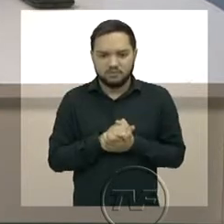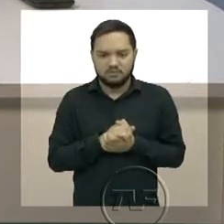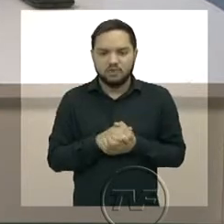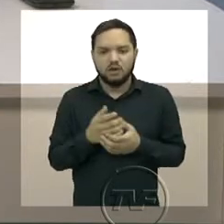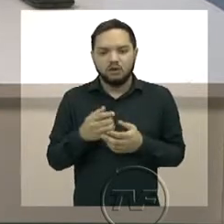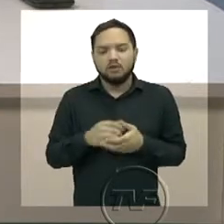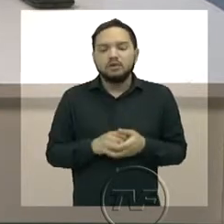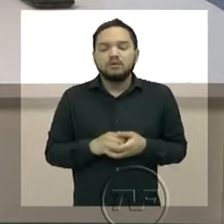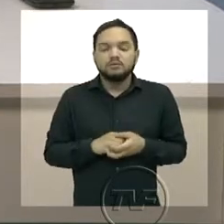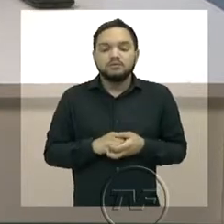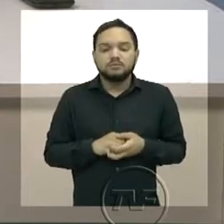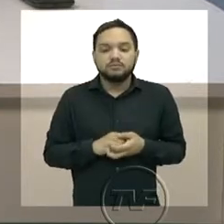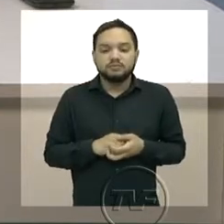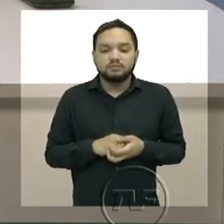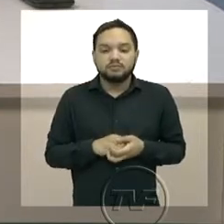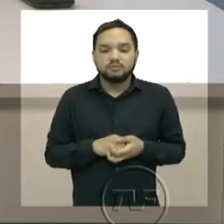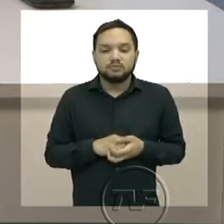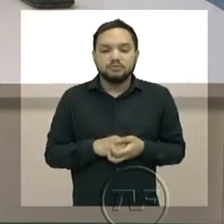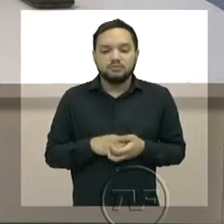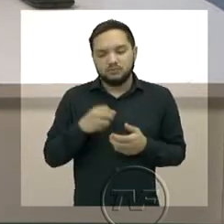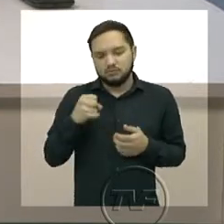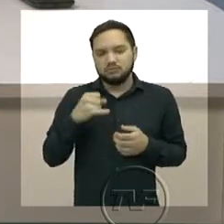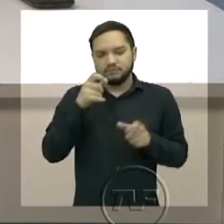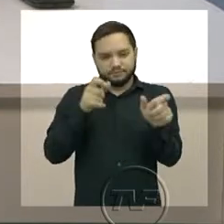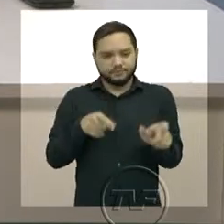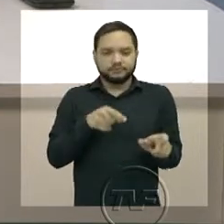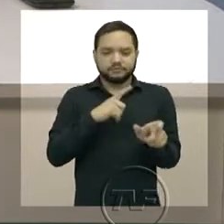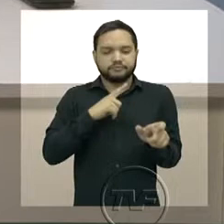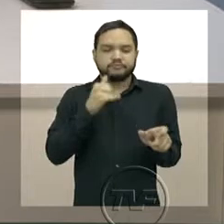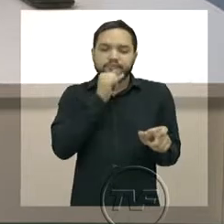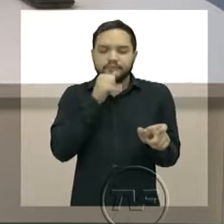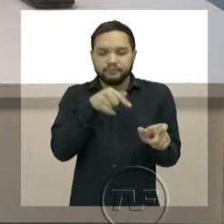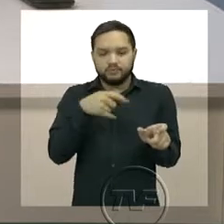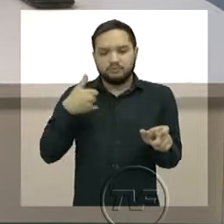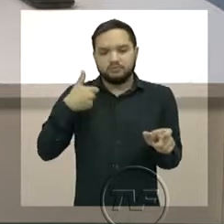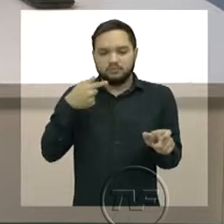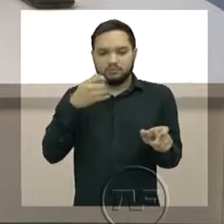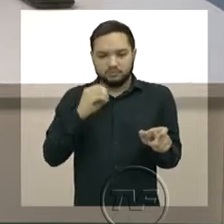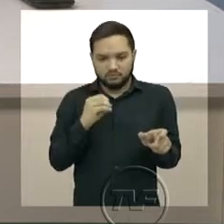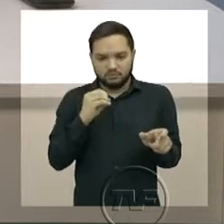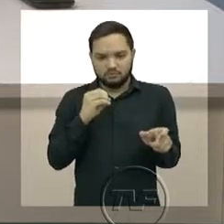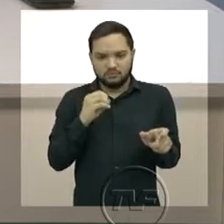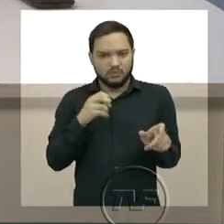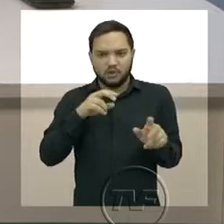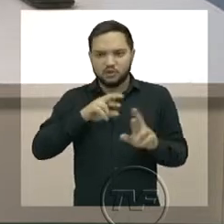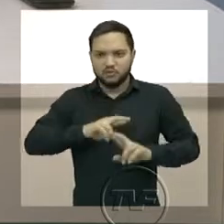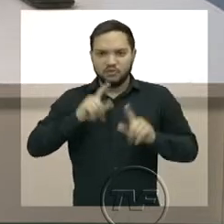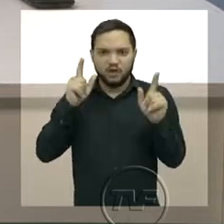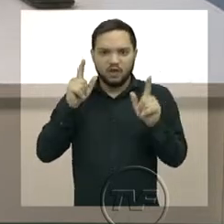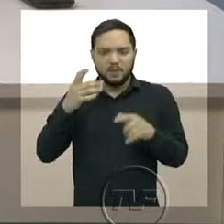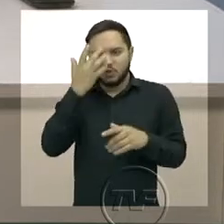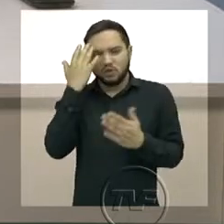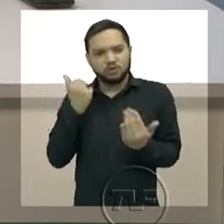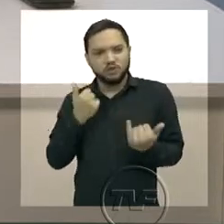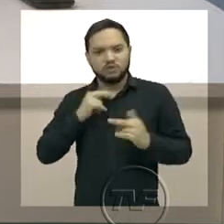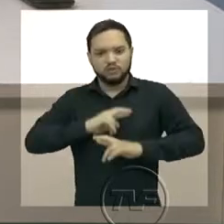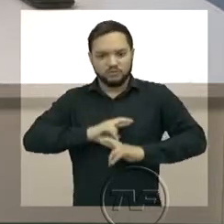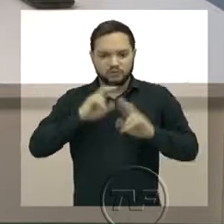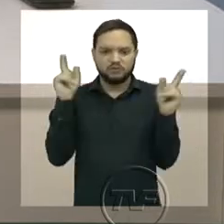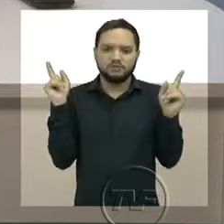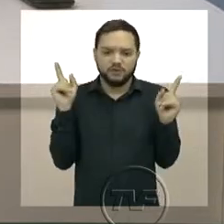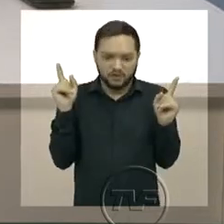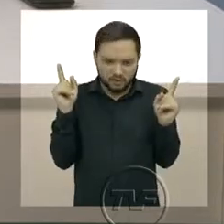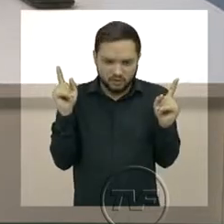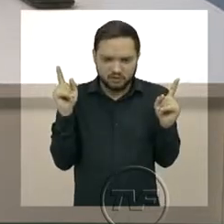mas quando a pessoa está com 70 anos, 65 anos, não é mais o mesmo, como se diz, né? Não é mais o mesmo